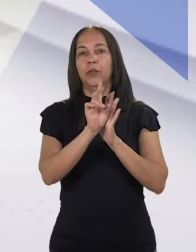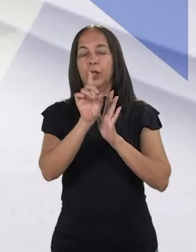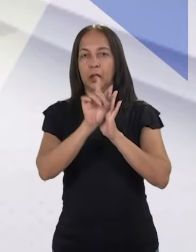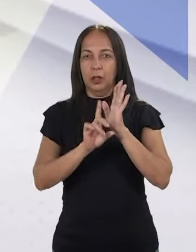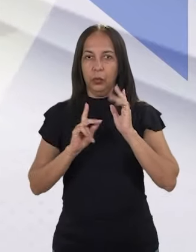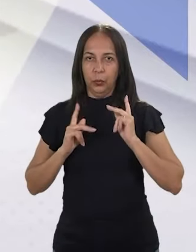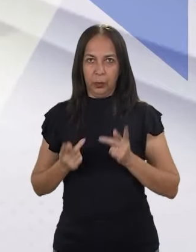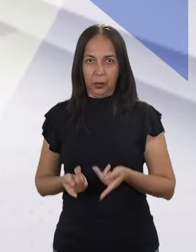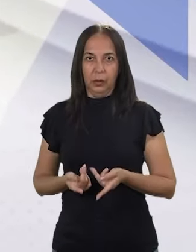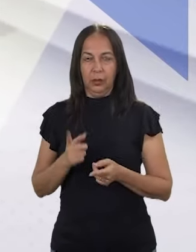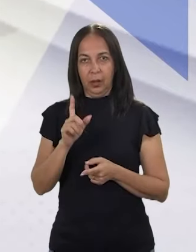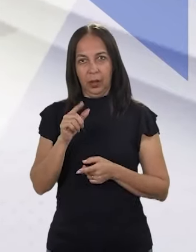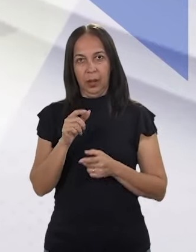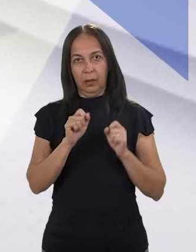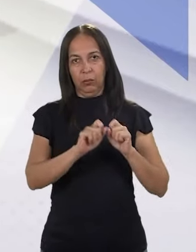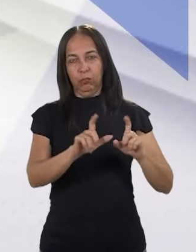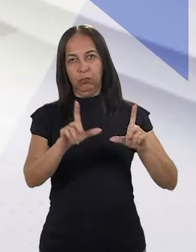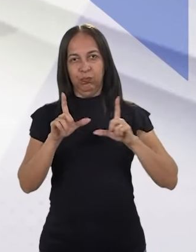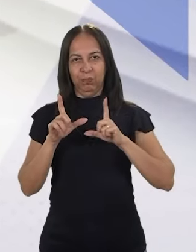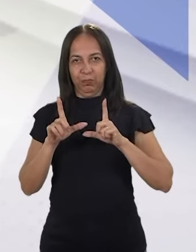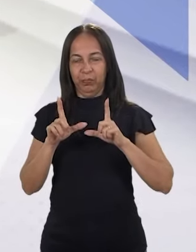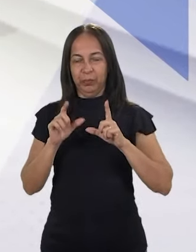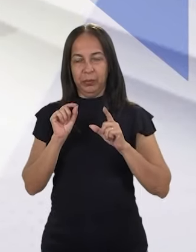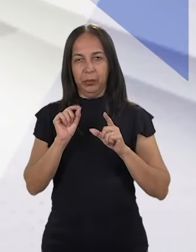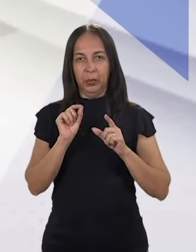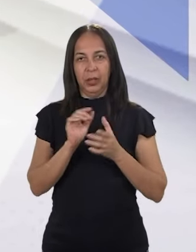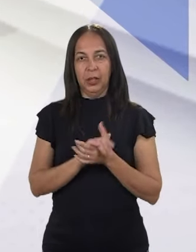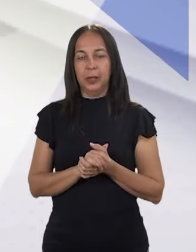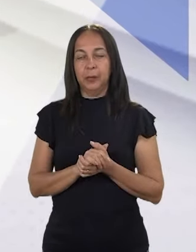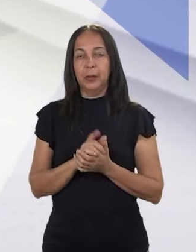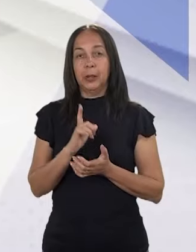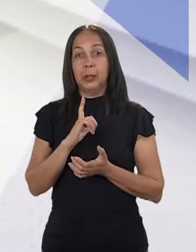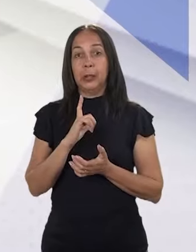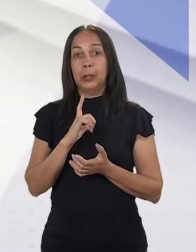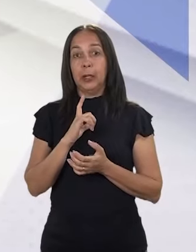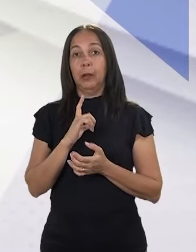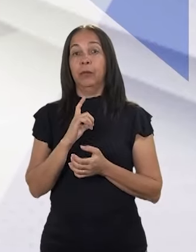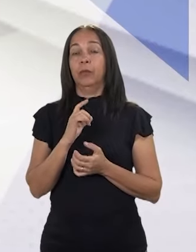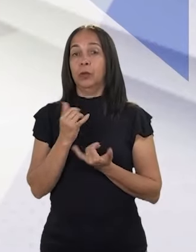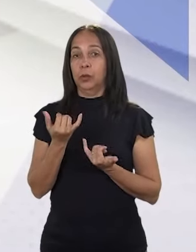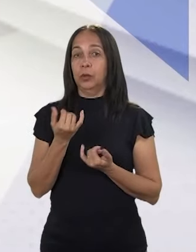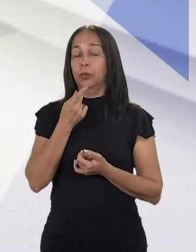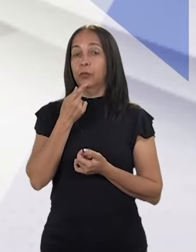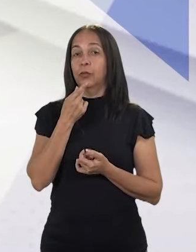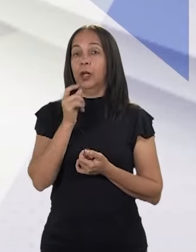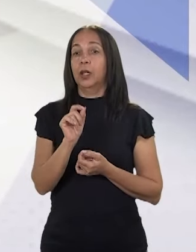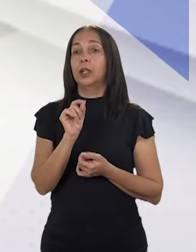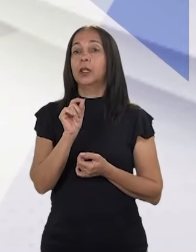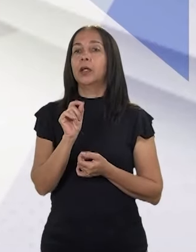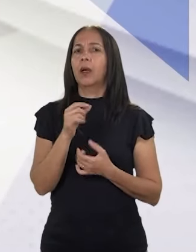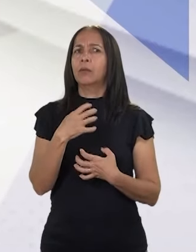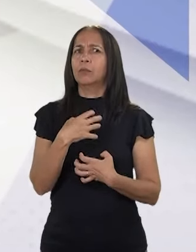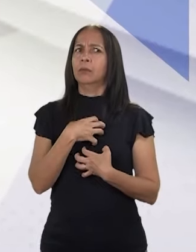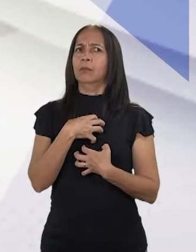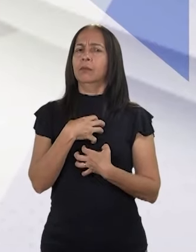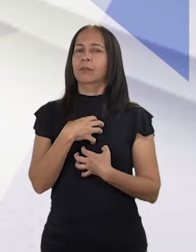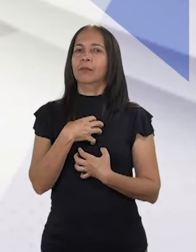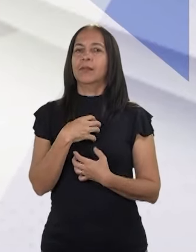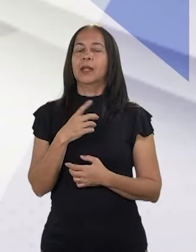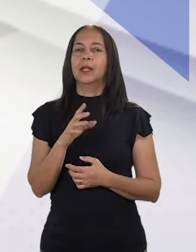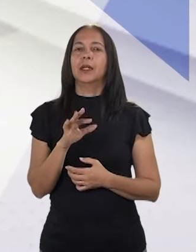TV DH é um desses programas que certamente tem tem efeito né em quem